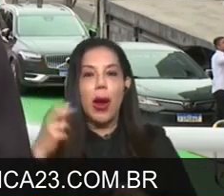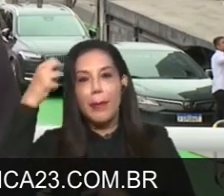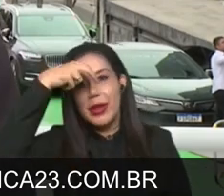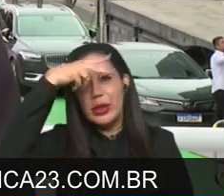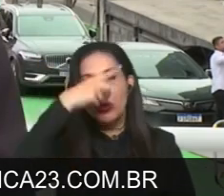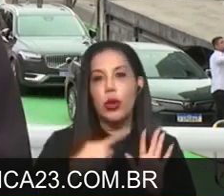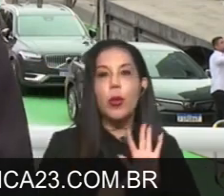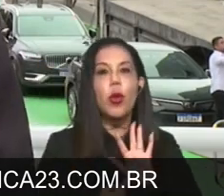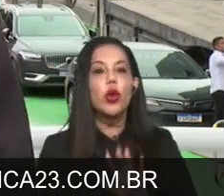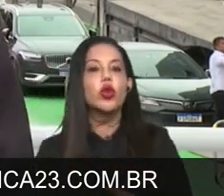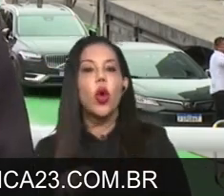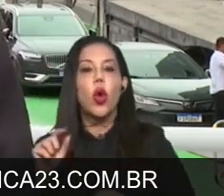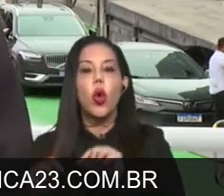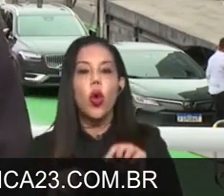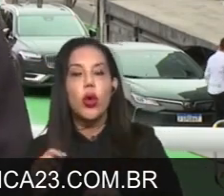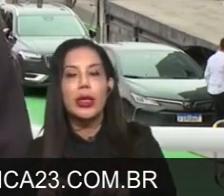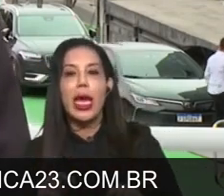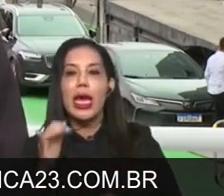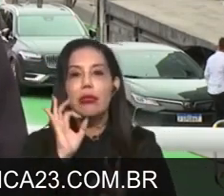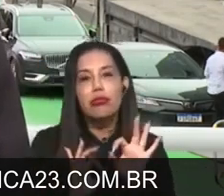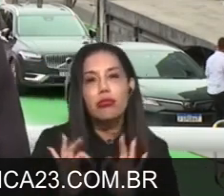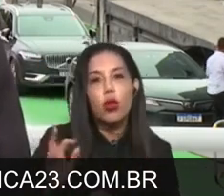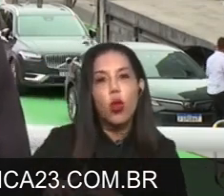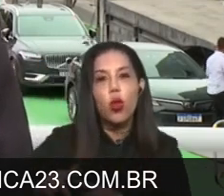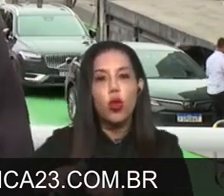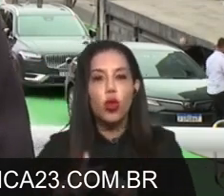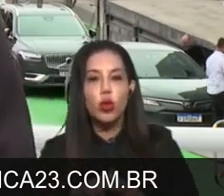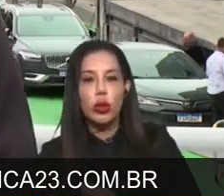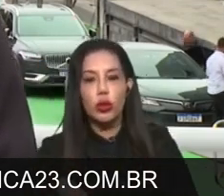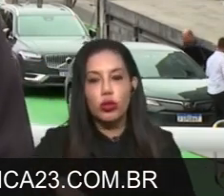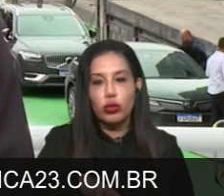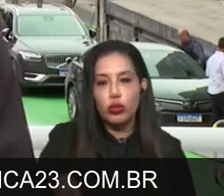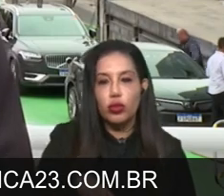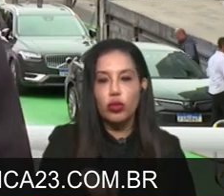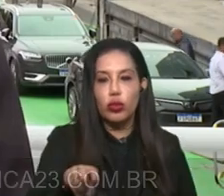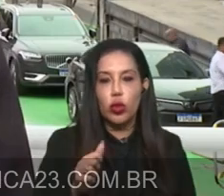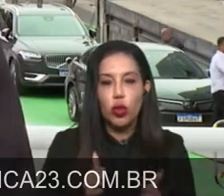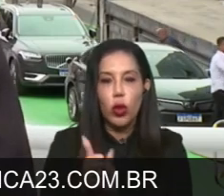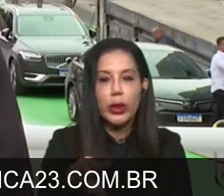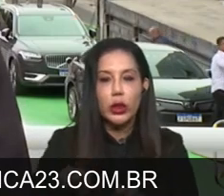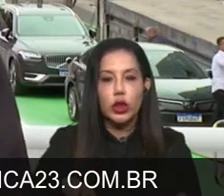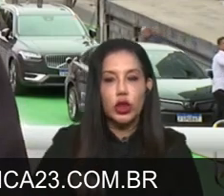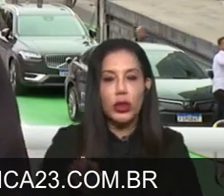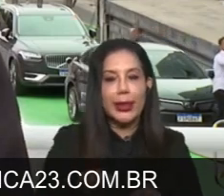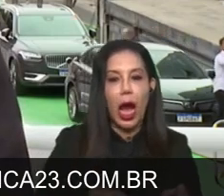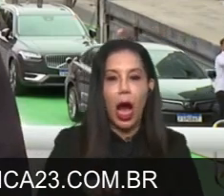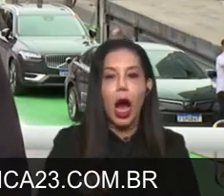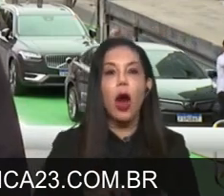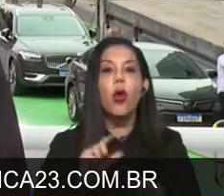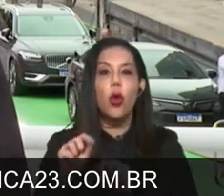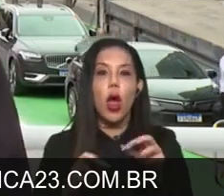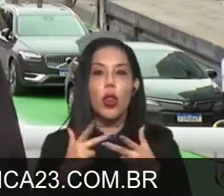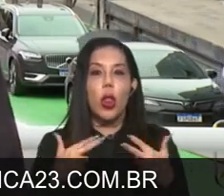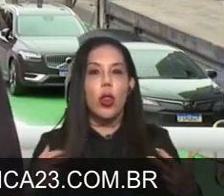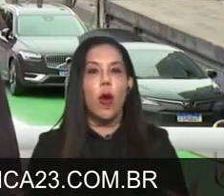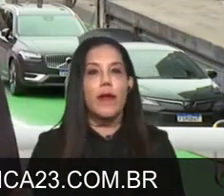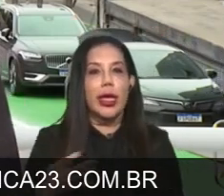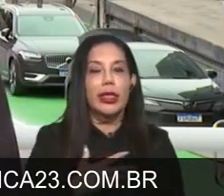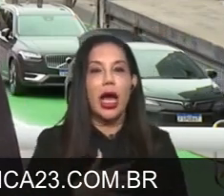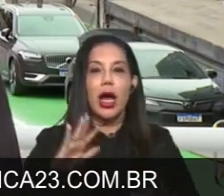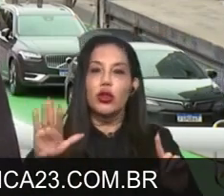as intervenções realizadas para a melhoria do circuito. A organização do evento também trouxe novidades,